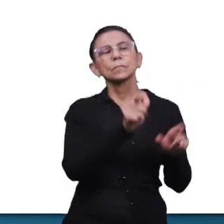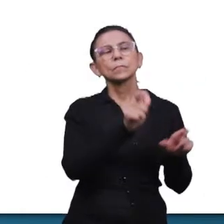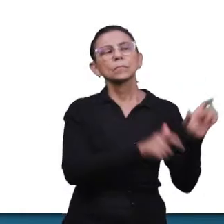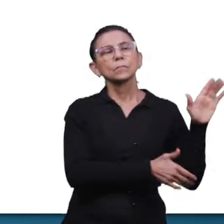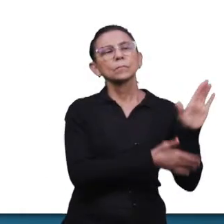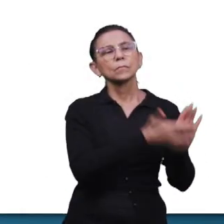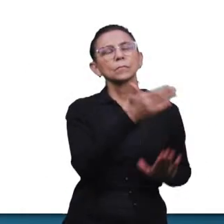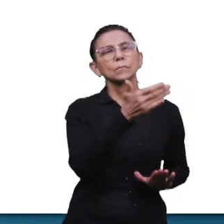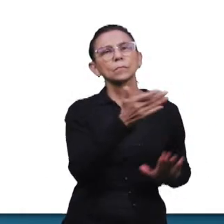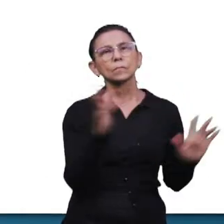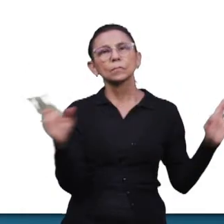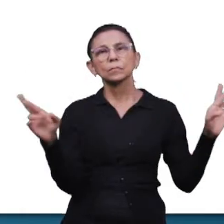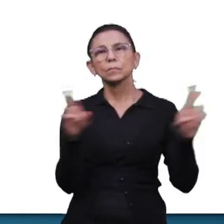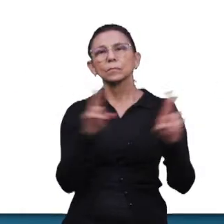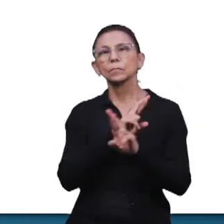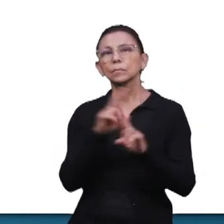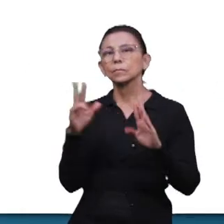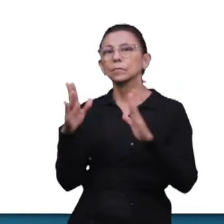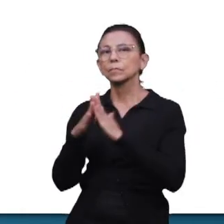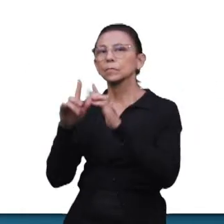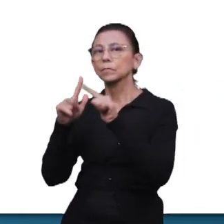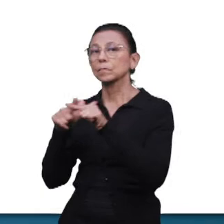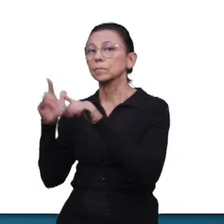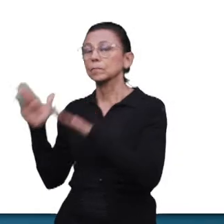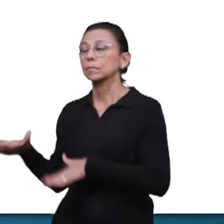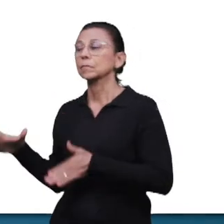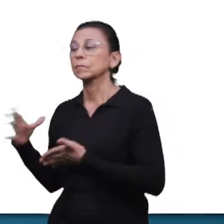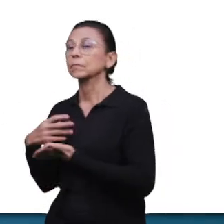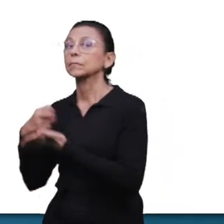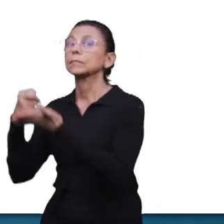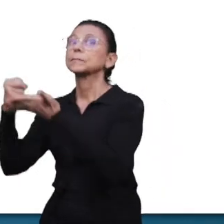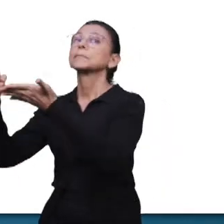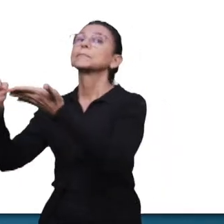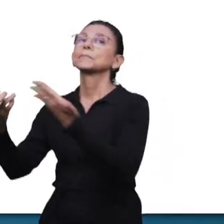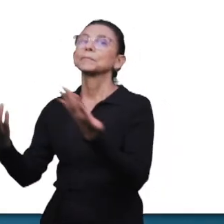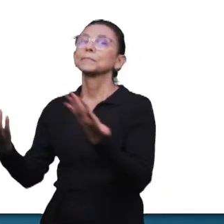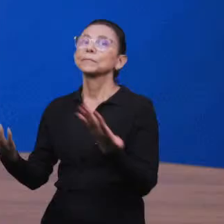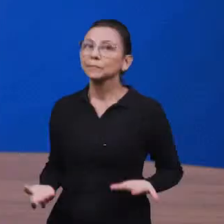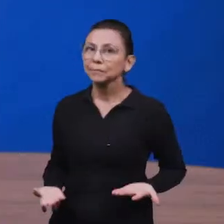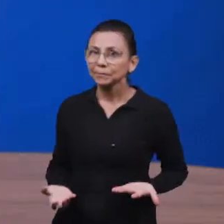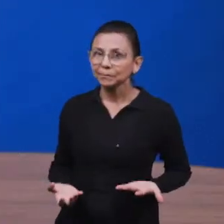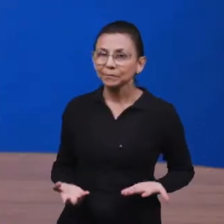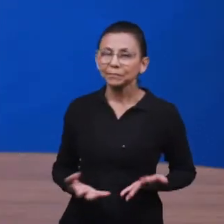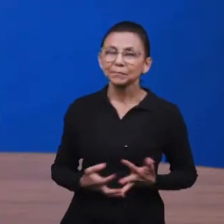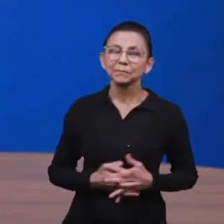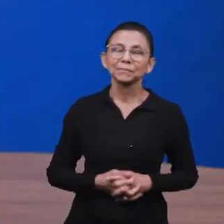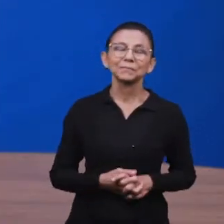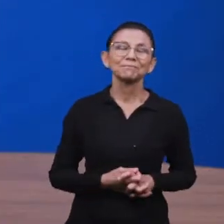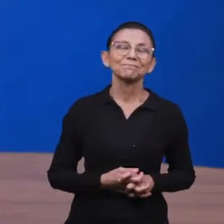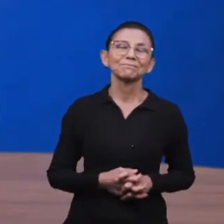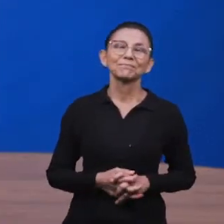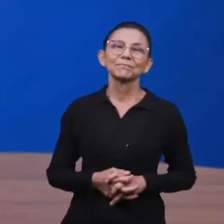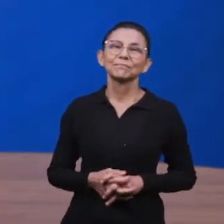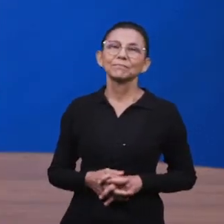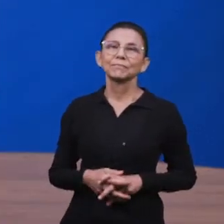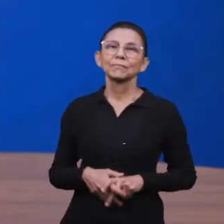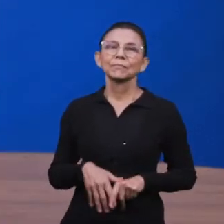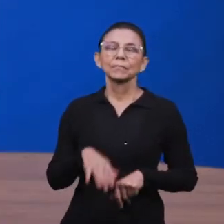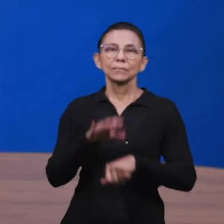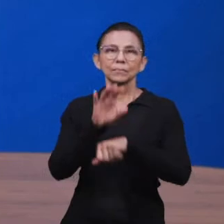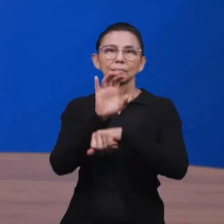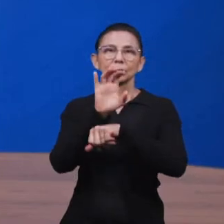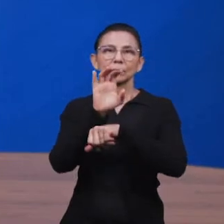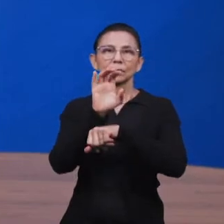ao momento do arrebatamento da igreja fiel? Então agora, essa resposta virá lá do estado de